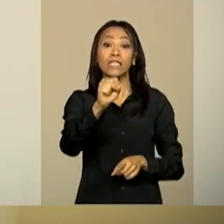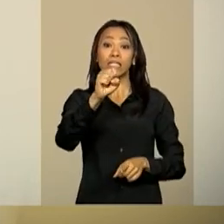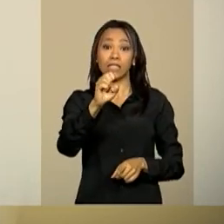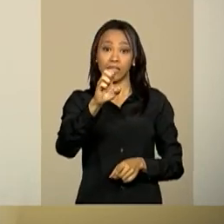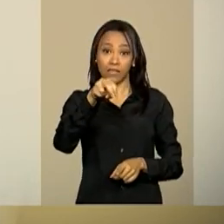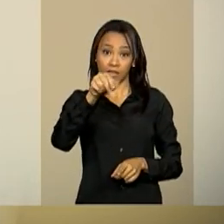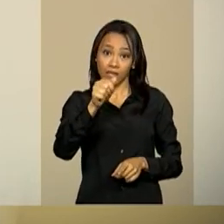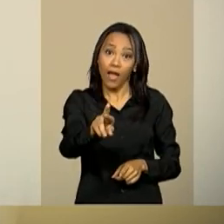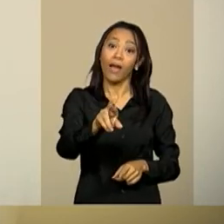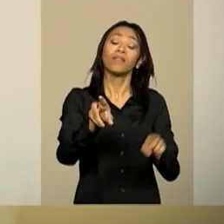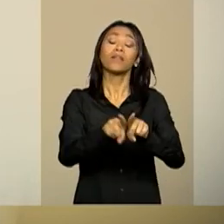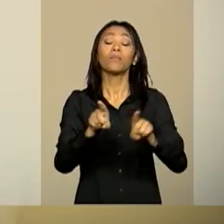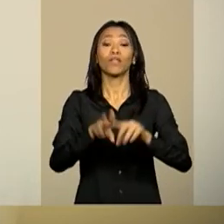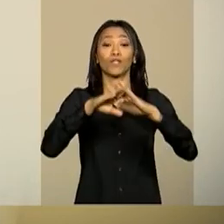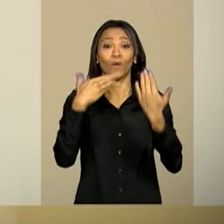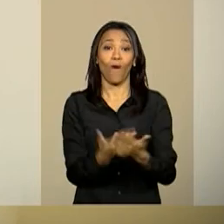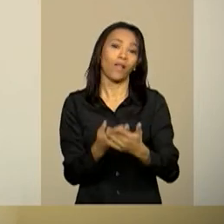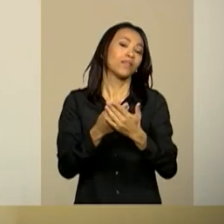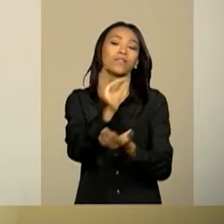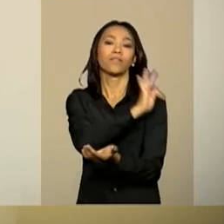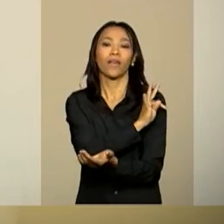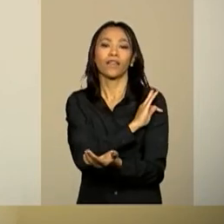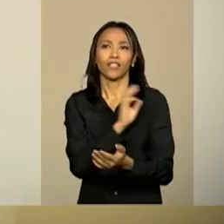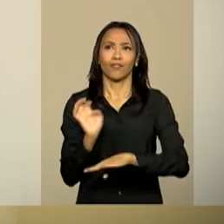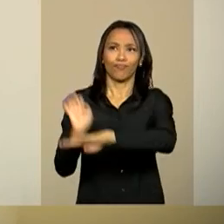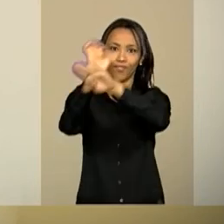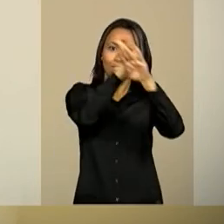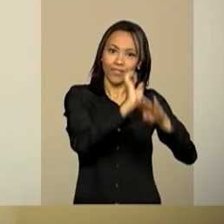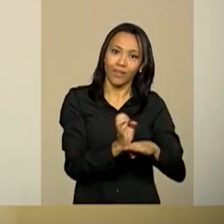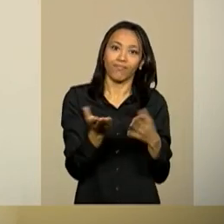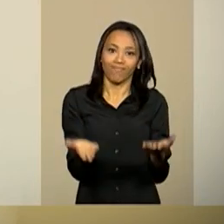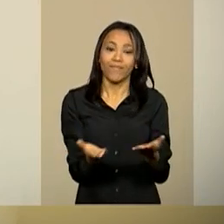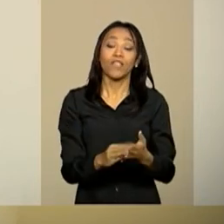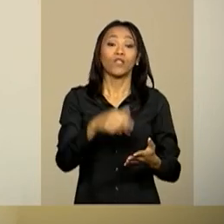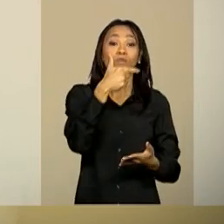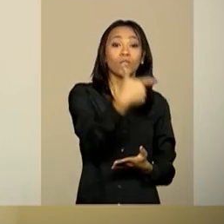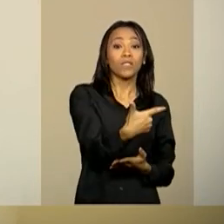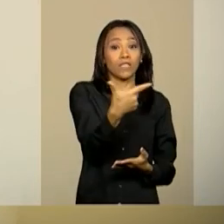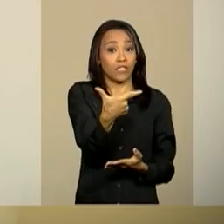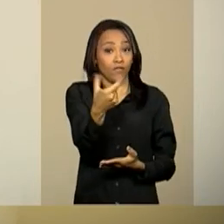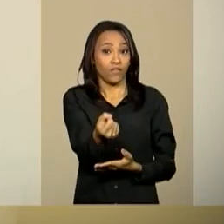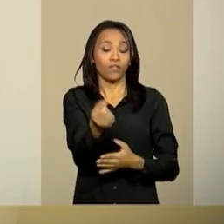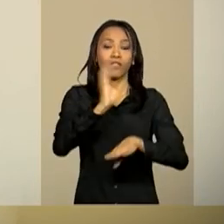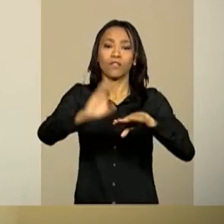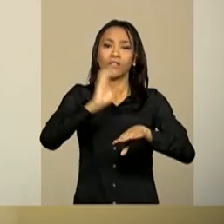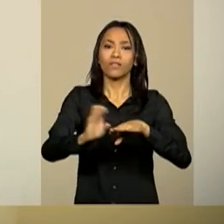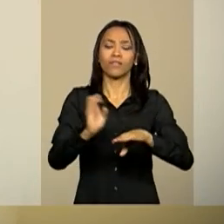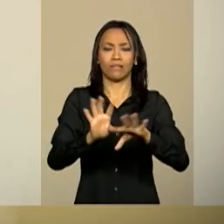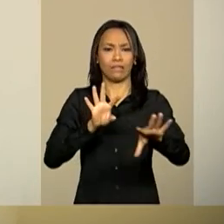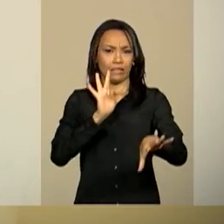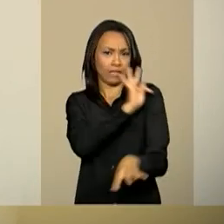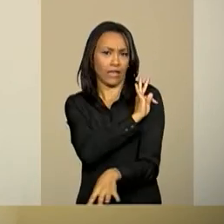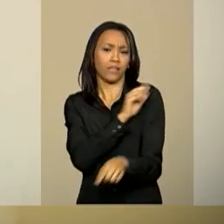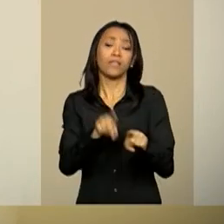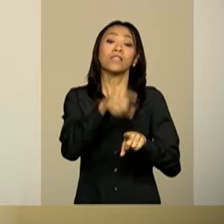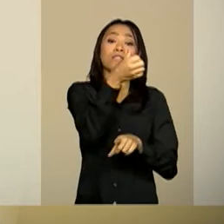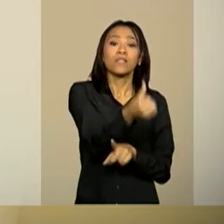escolas técnicas estaduais Quando é o caso são 220 cursos técnicos